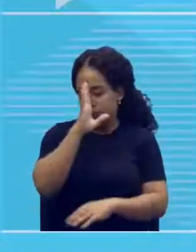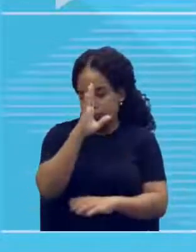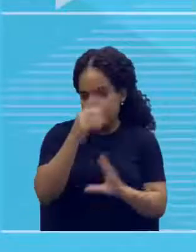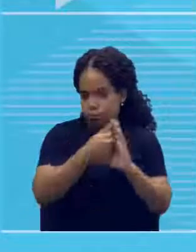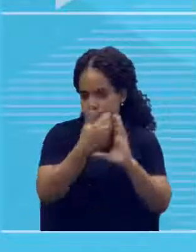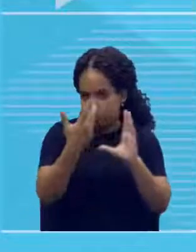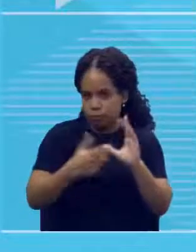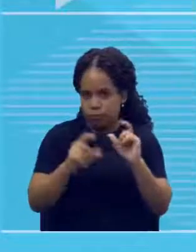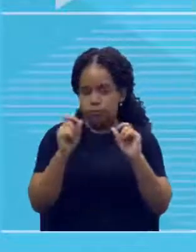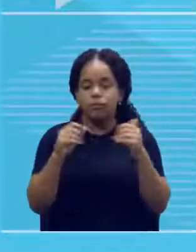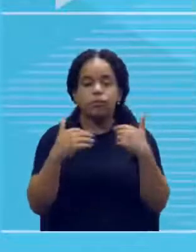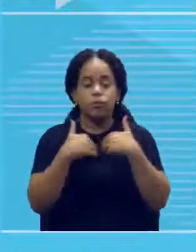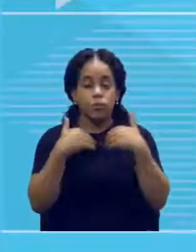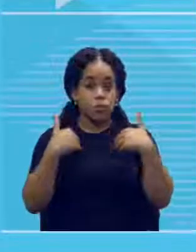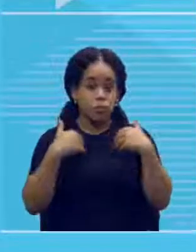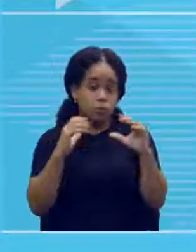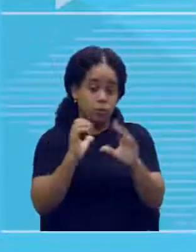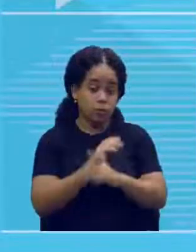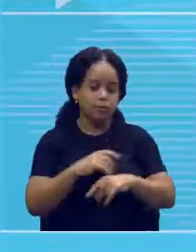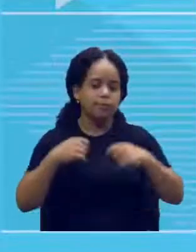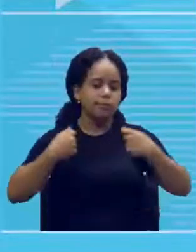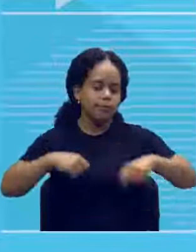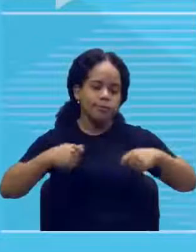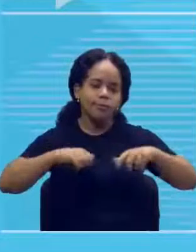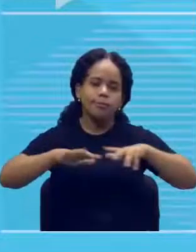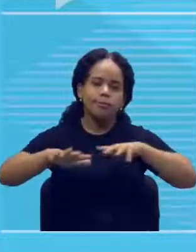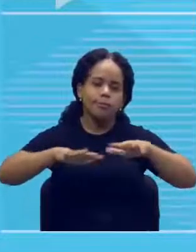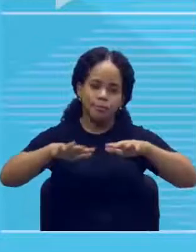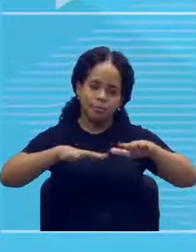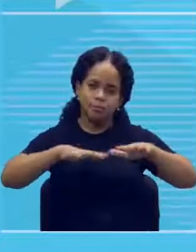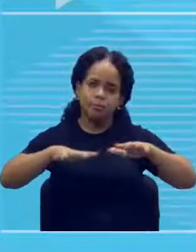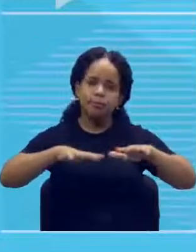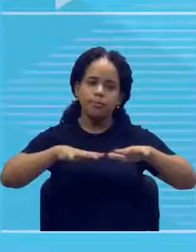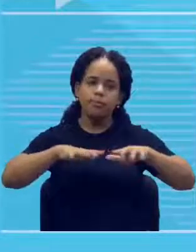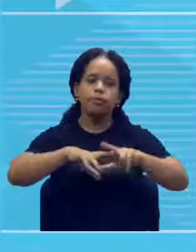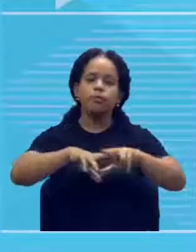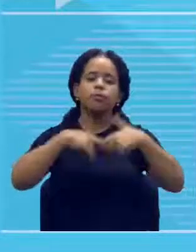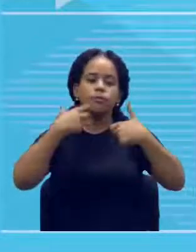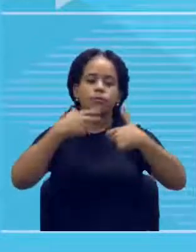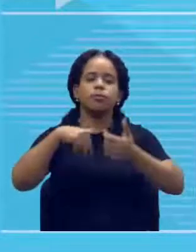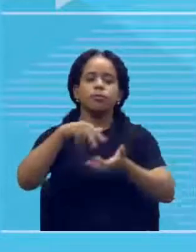que o corpo inteiro deve dançar. Por isso,